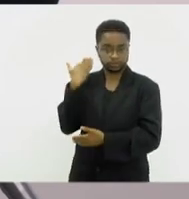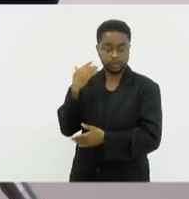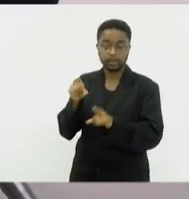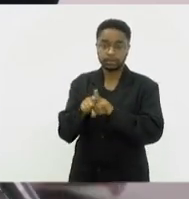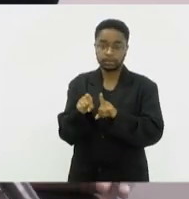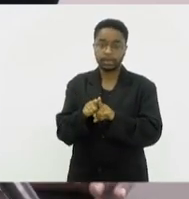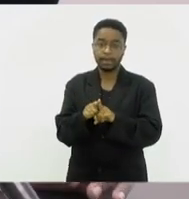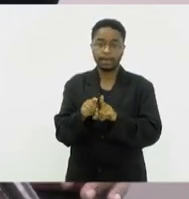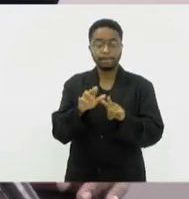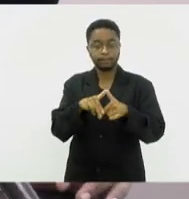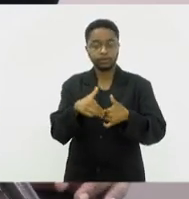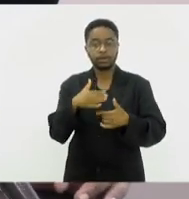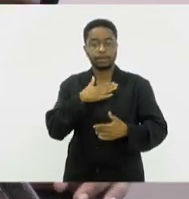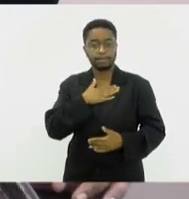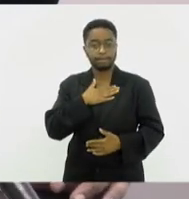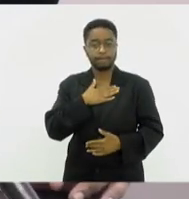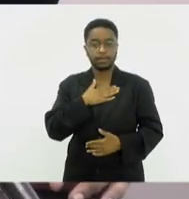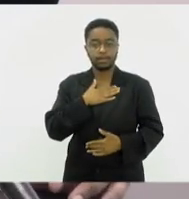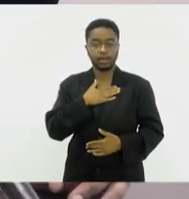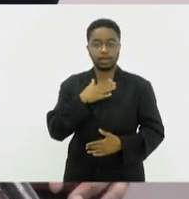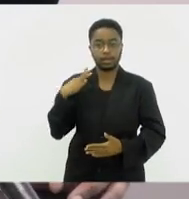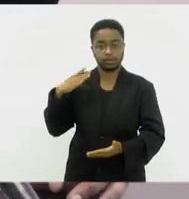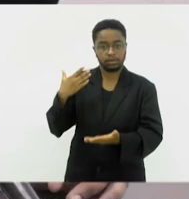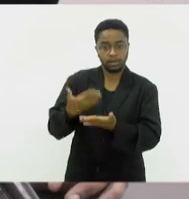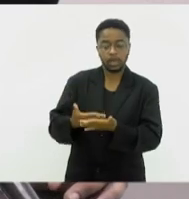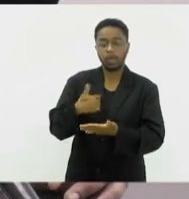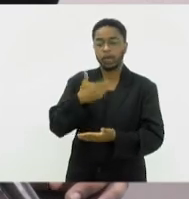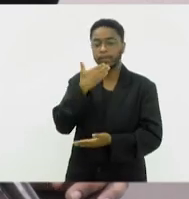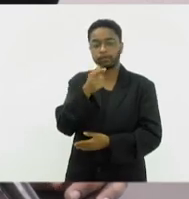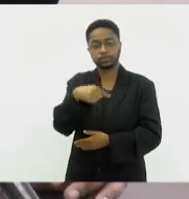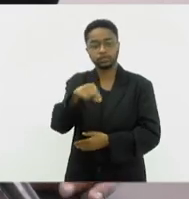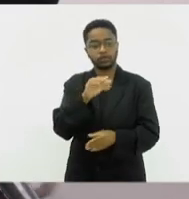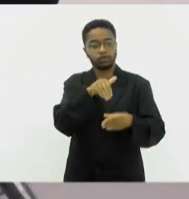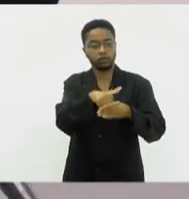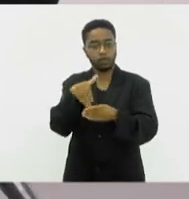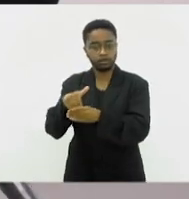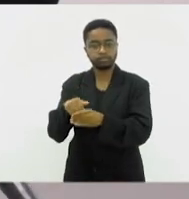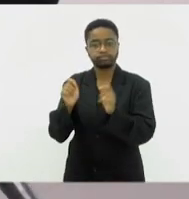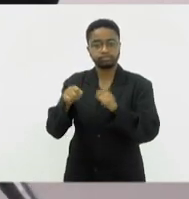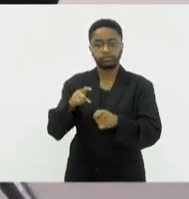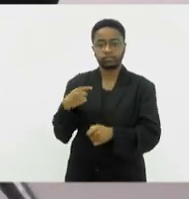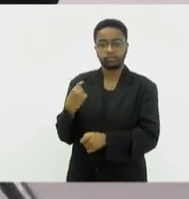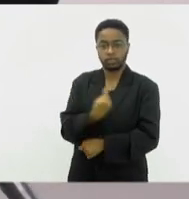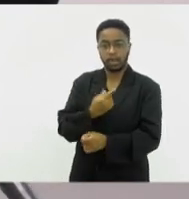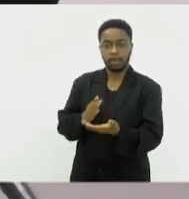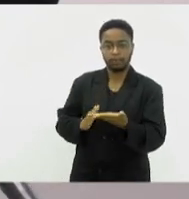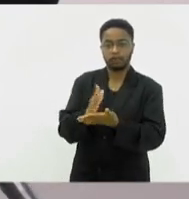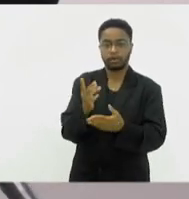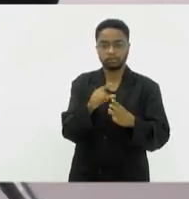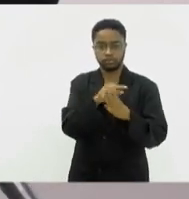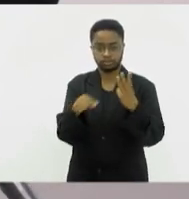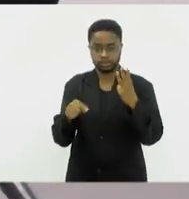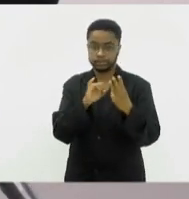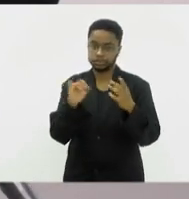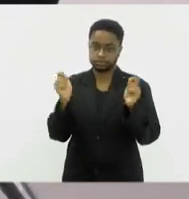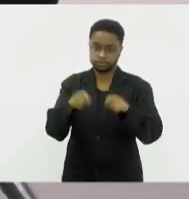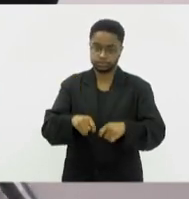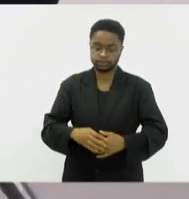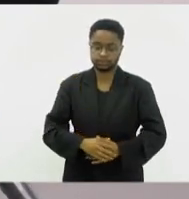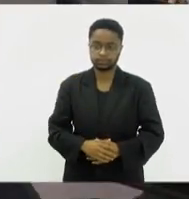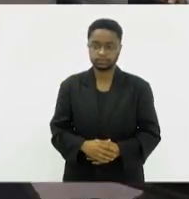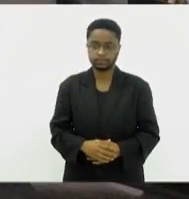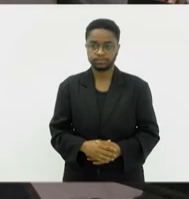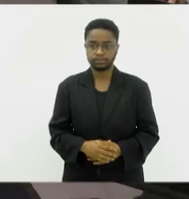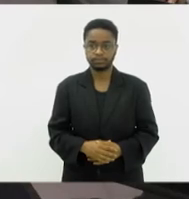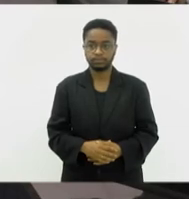minha reputação, peço à comissão o voto para ambos para que a gente aprove os três, se for possível, presidente. Pois não, eu quero só